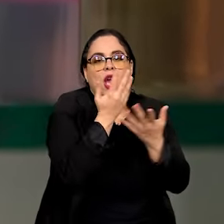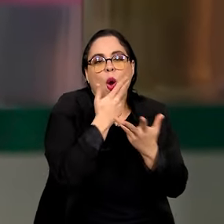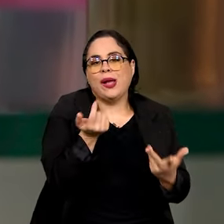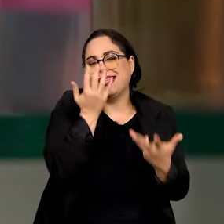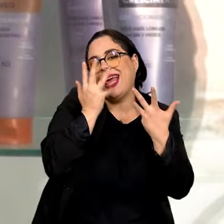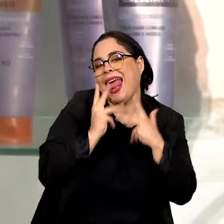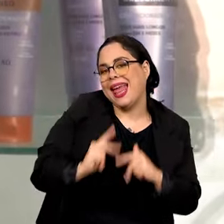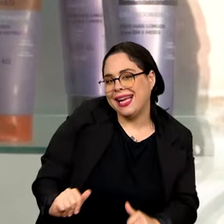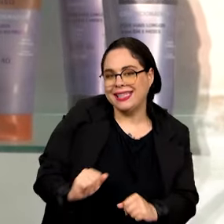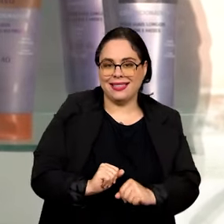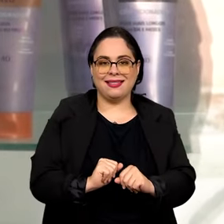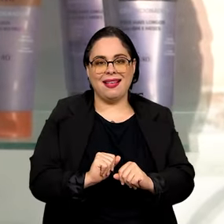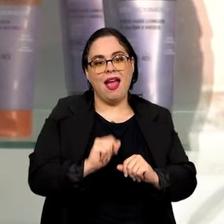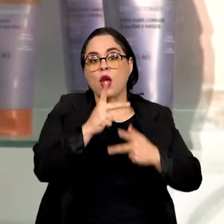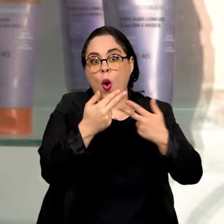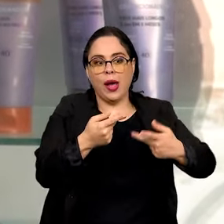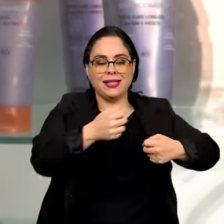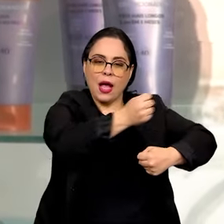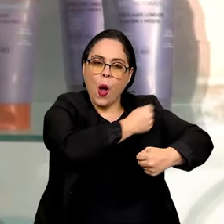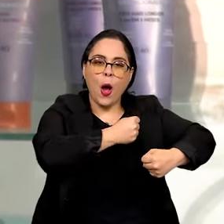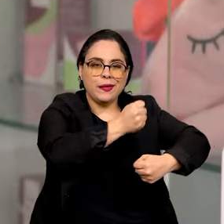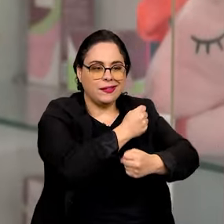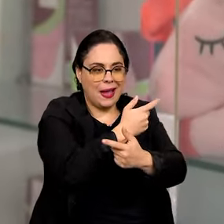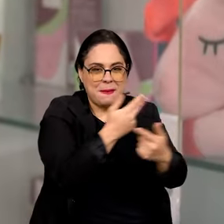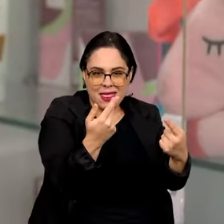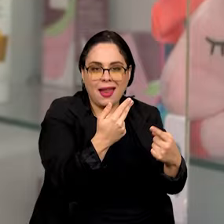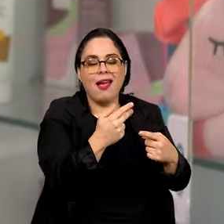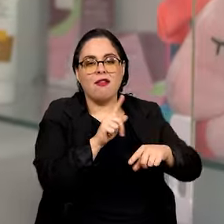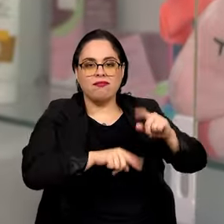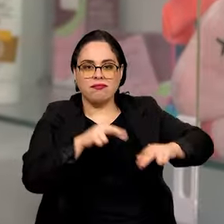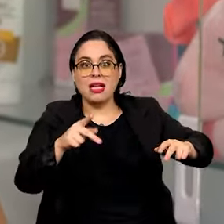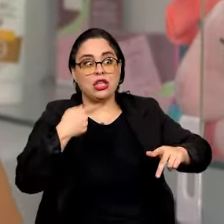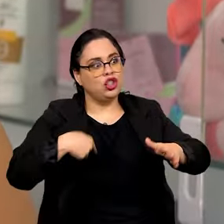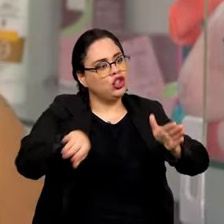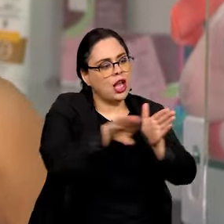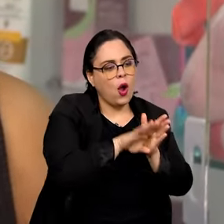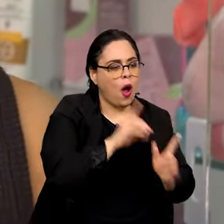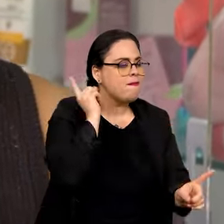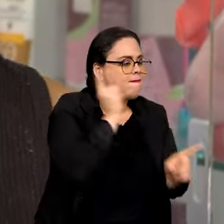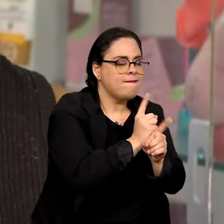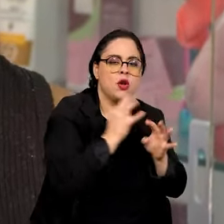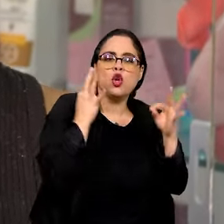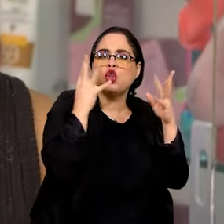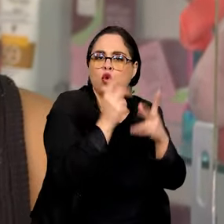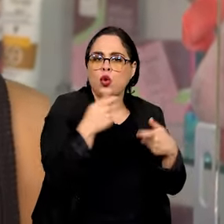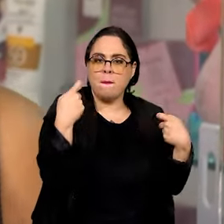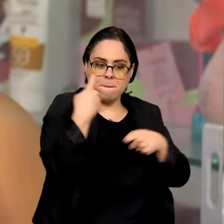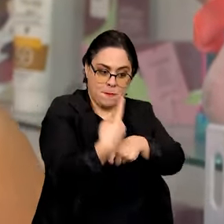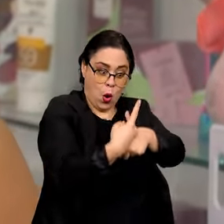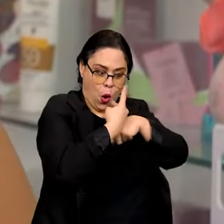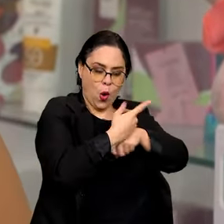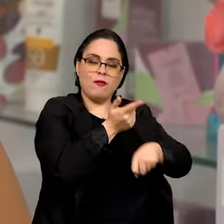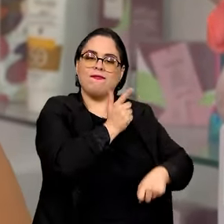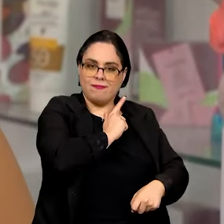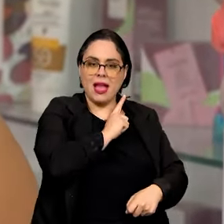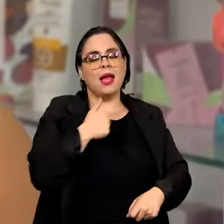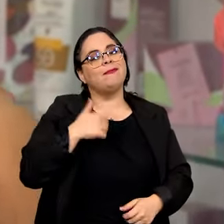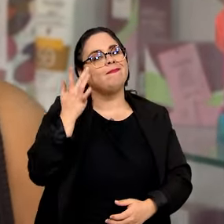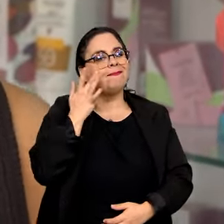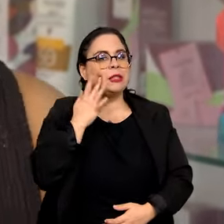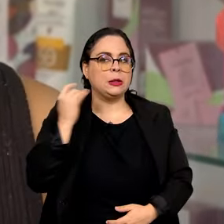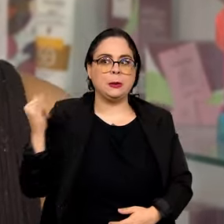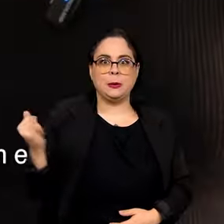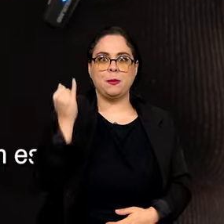lojinha para mim que tudo né coisa PR criança utilidade para cozinha tudo chegou aqui procurou T que